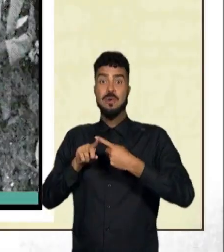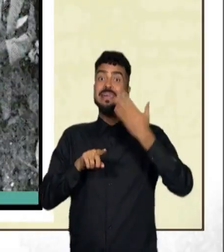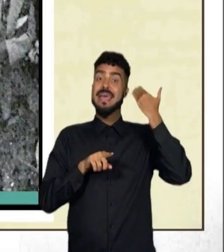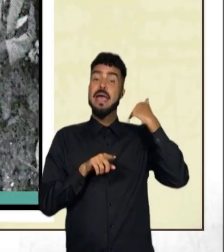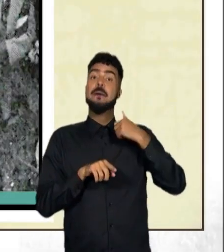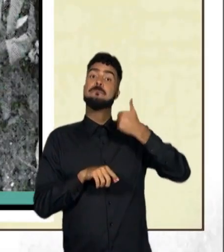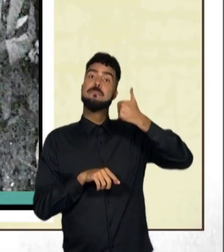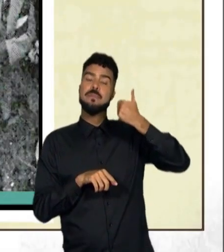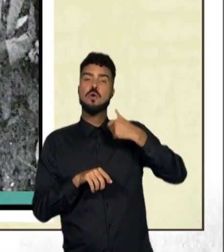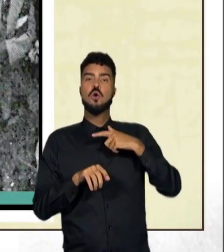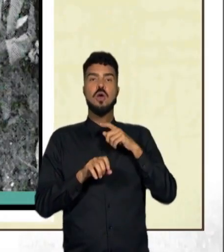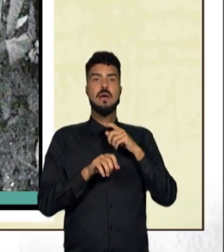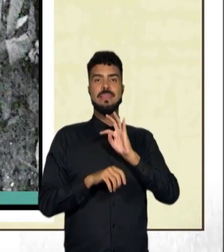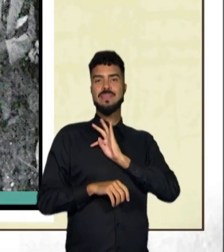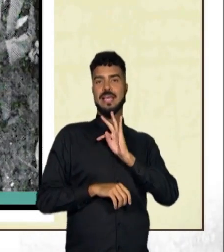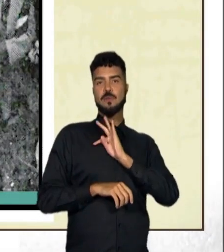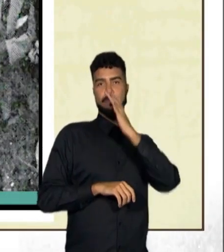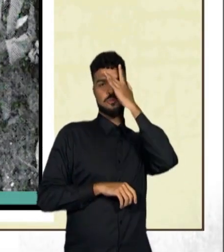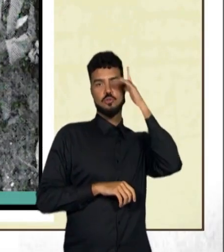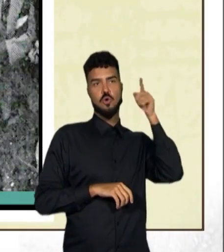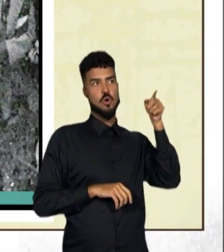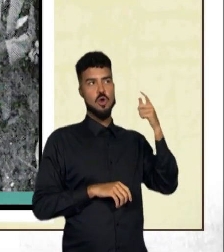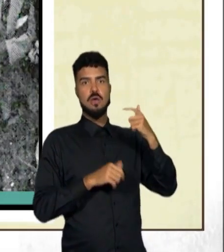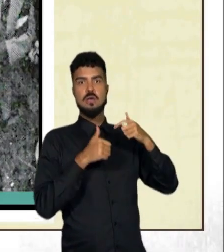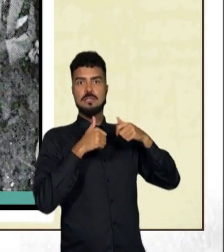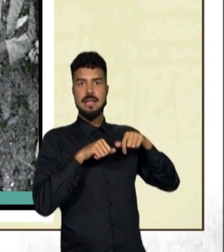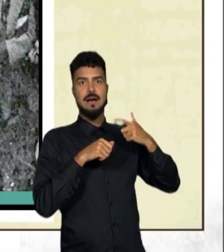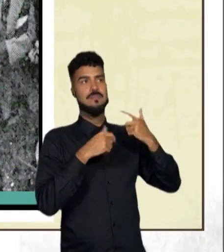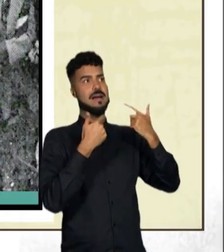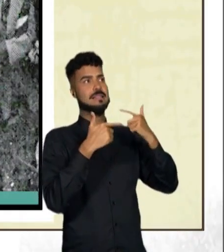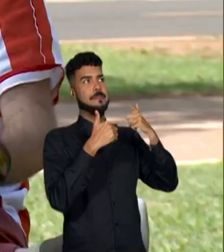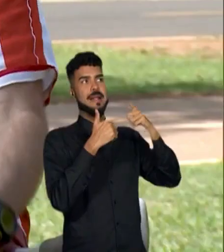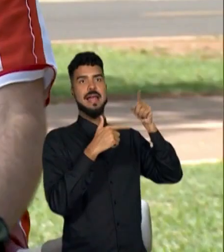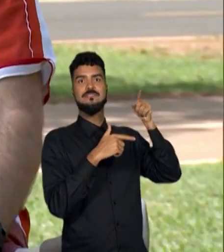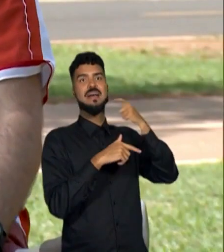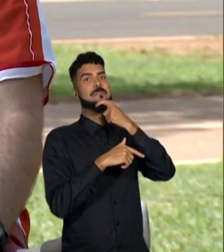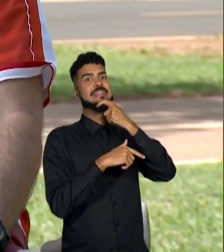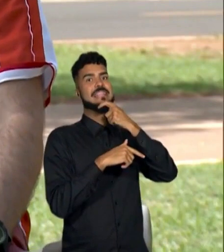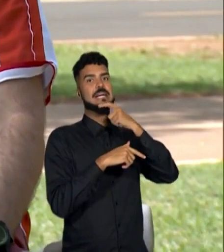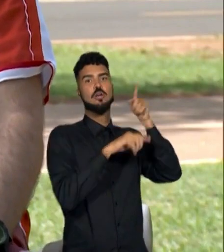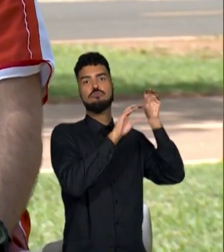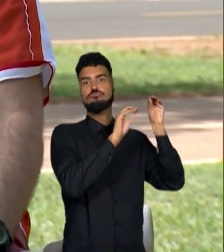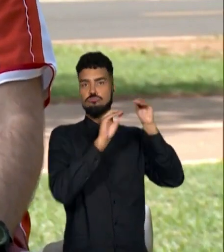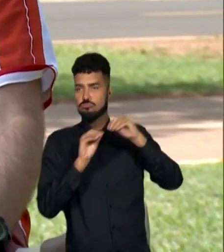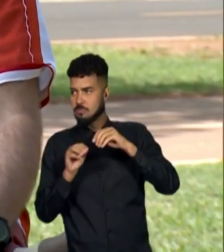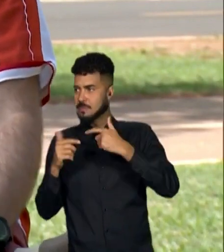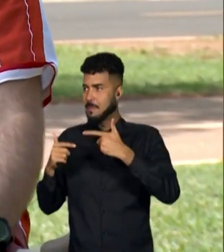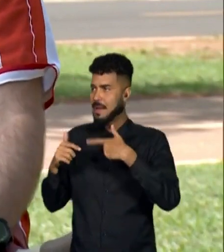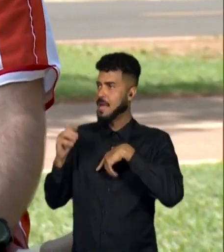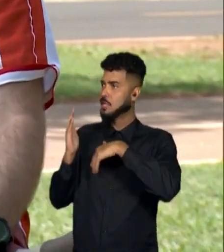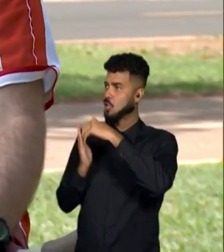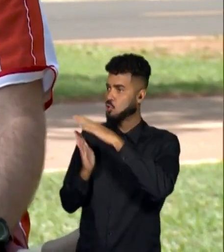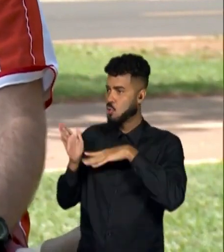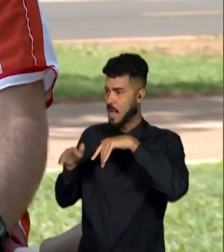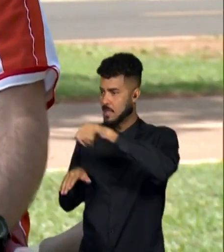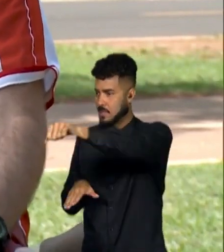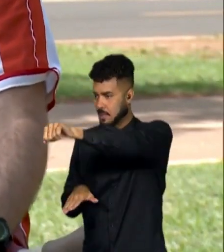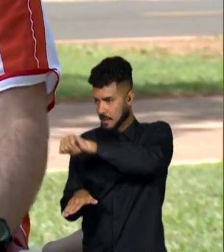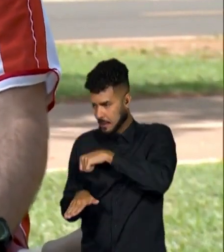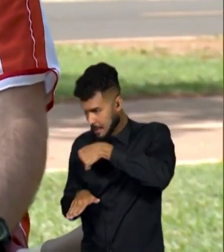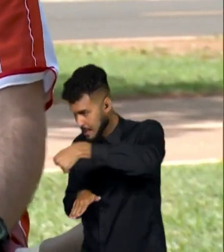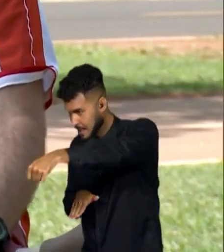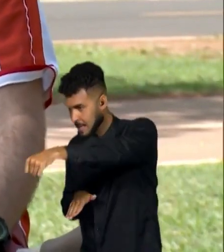têxteis britânicos que chegaram para trabalhar na fábrica Bangu, trabalhar nas sessões como tinturaria, trabalhar nas